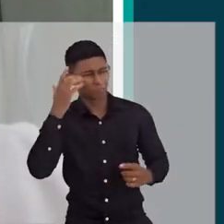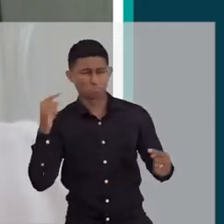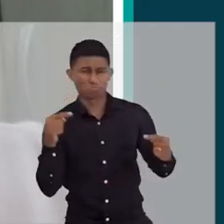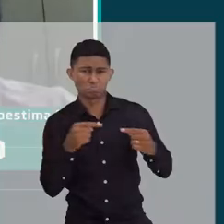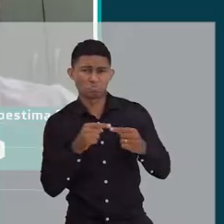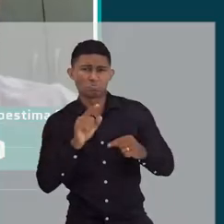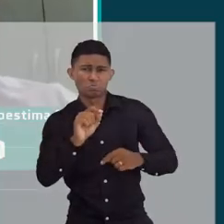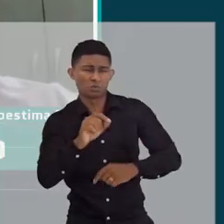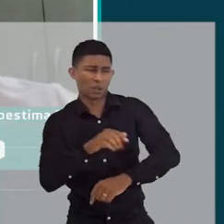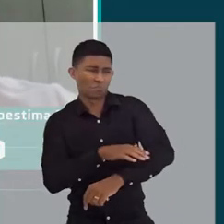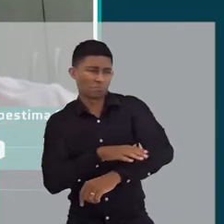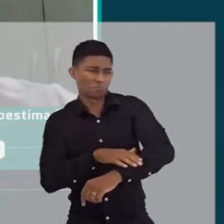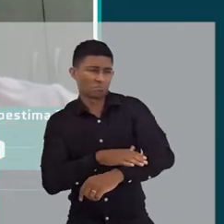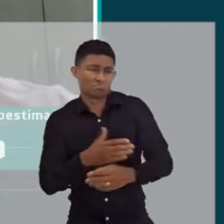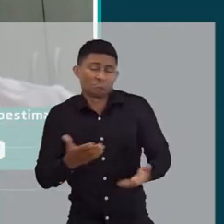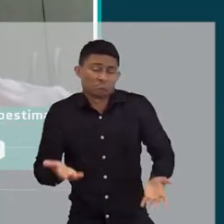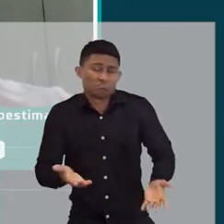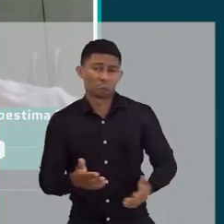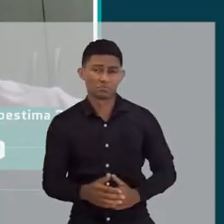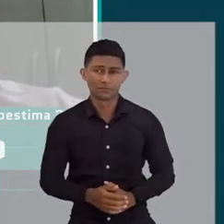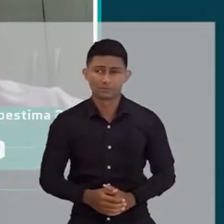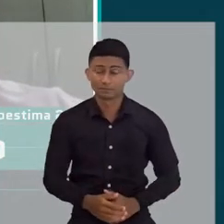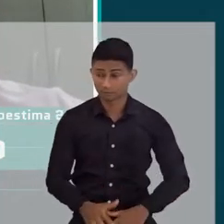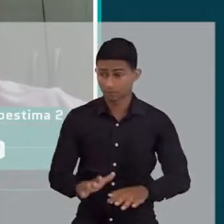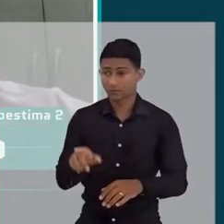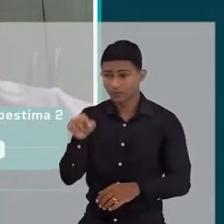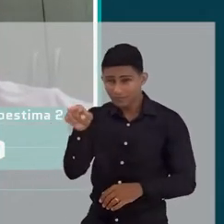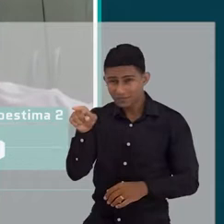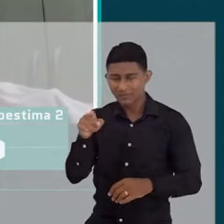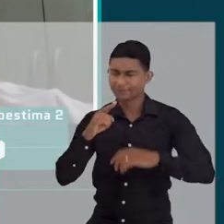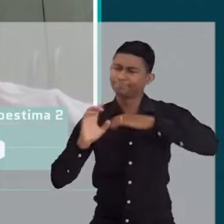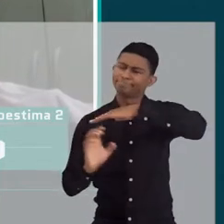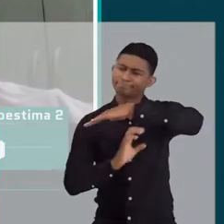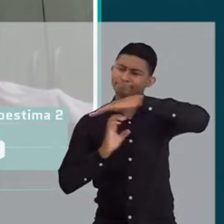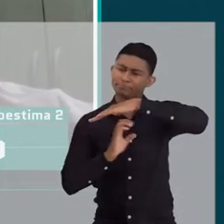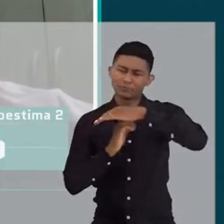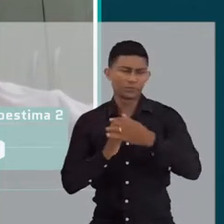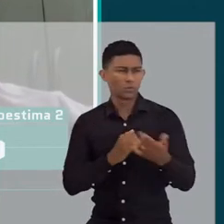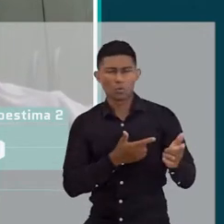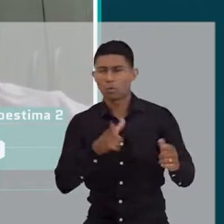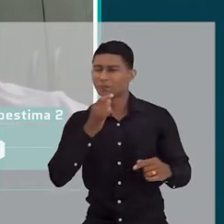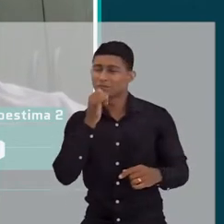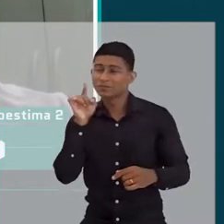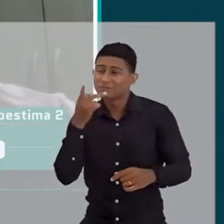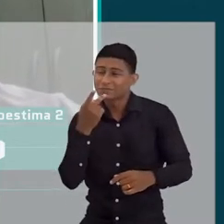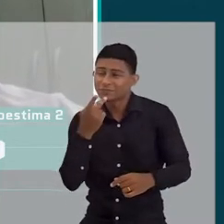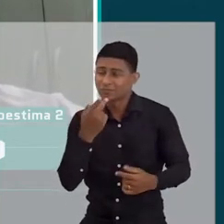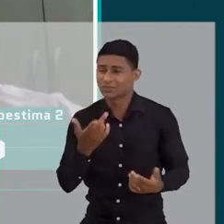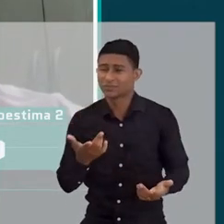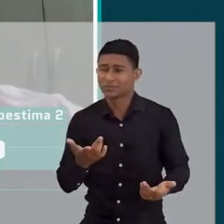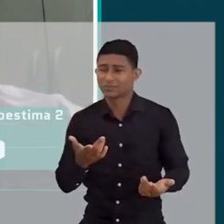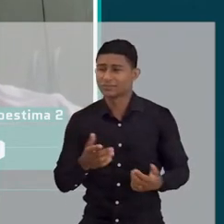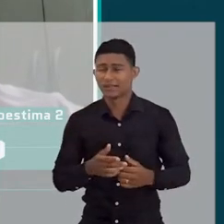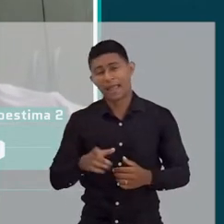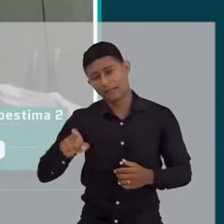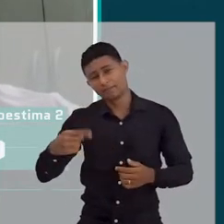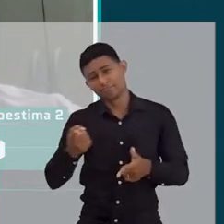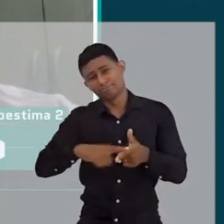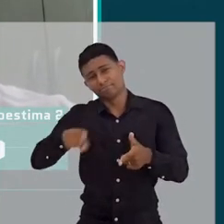de raça mesmo, né? E a Porque. sua relação com as marcas, né? Quando você fala dessa problemática